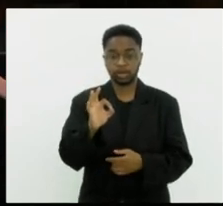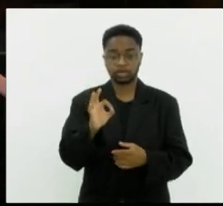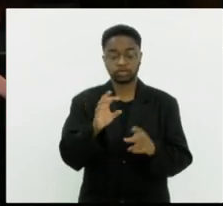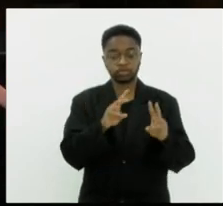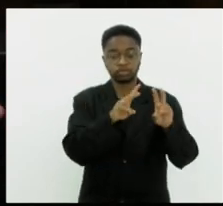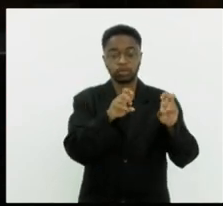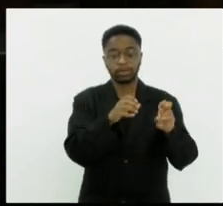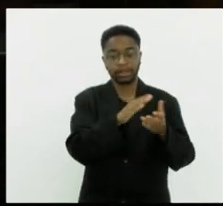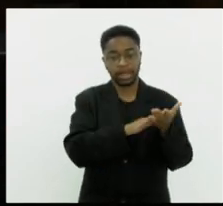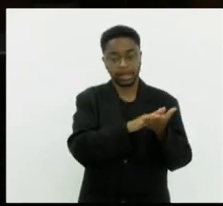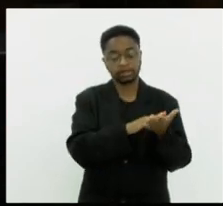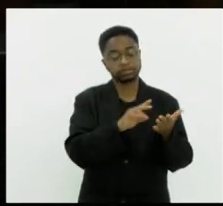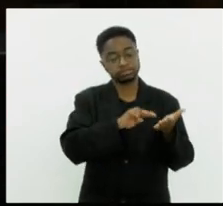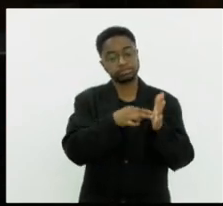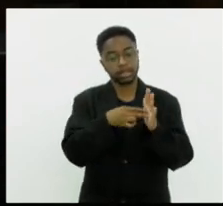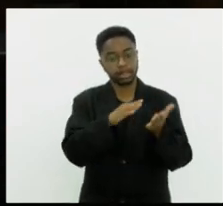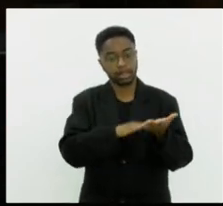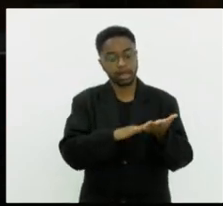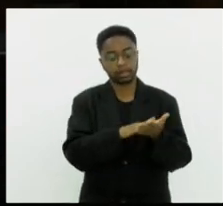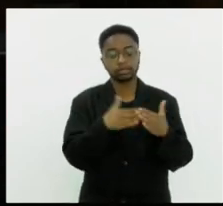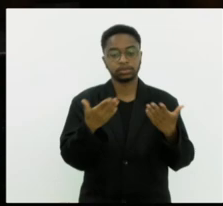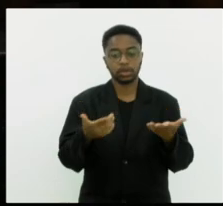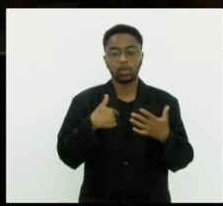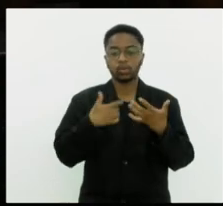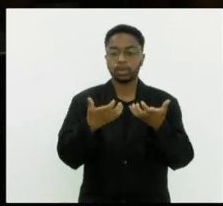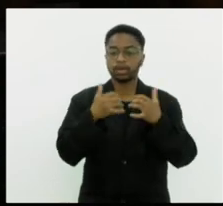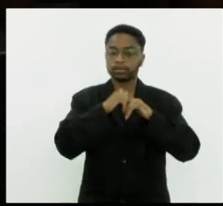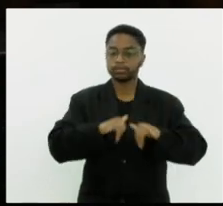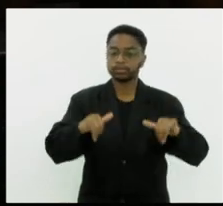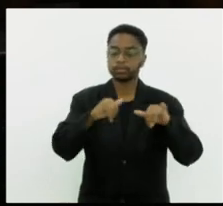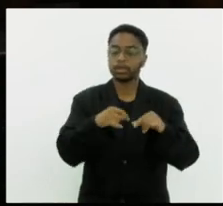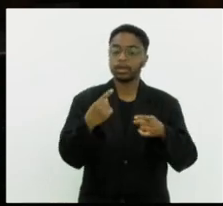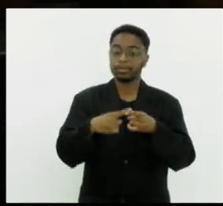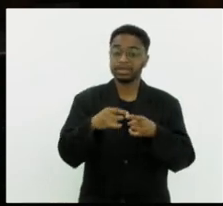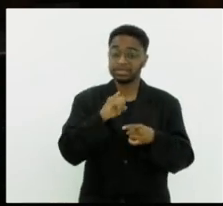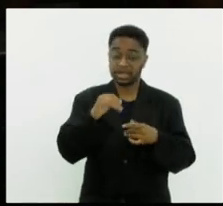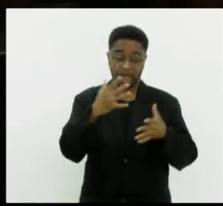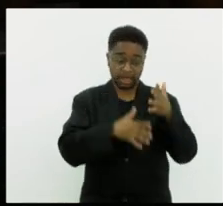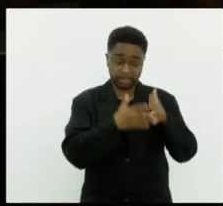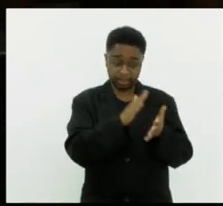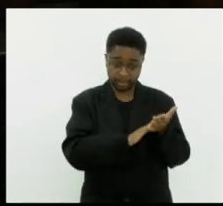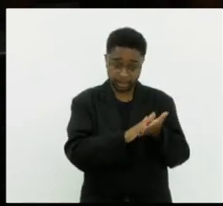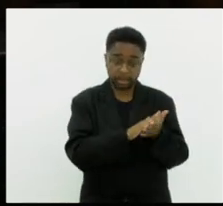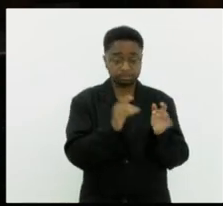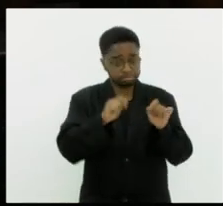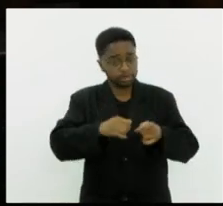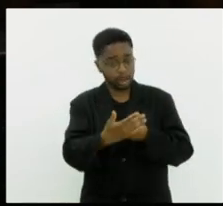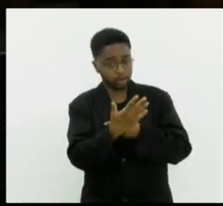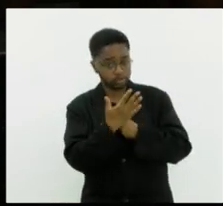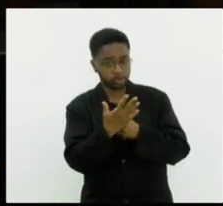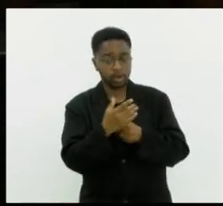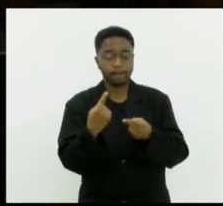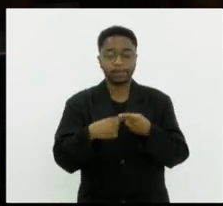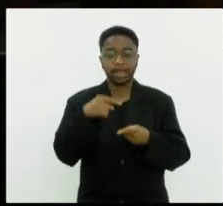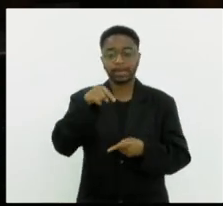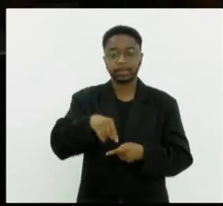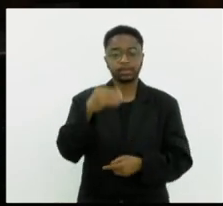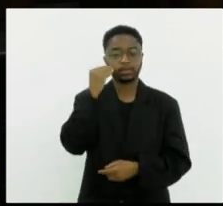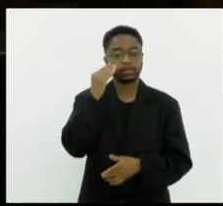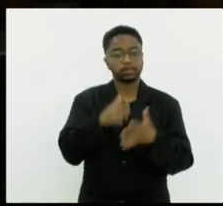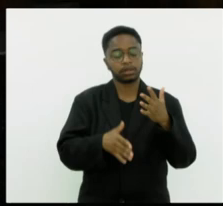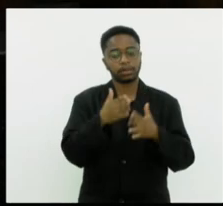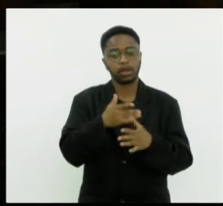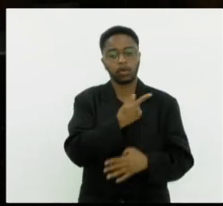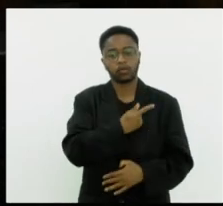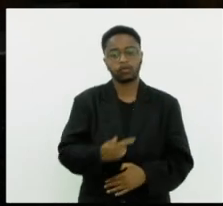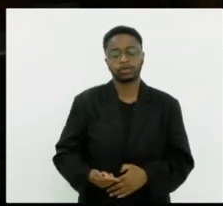nada. Então, eu quero aqui reconsiderar, porque muito ajuda aqueles que não atrapalham. Ao invés de ficar aqui atrapalhando o governo do Estado,